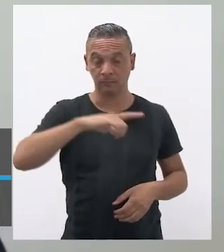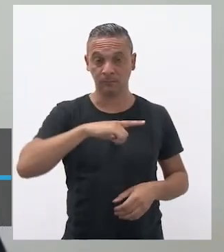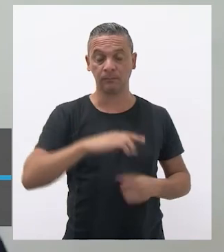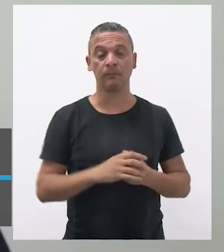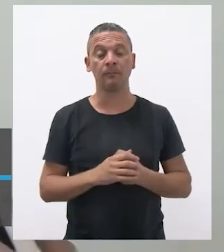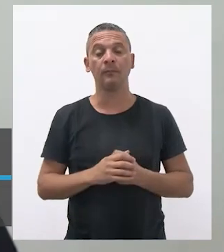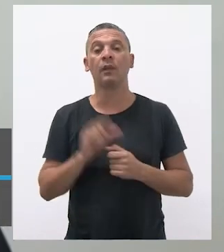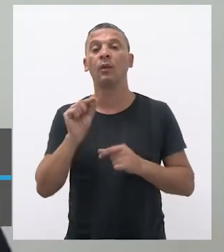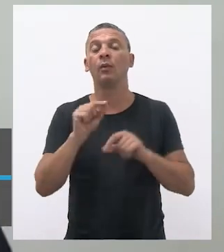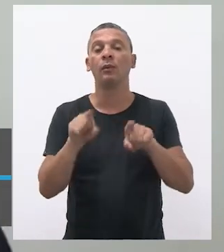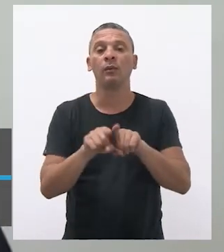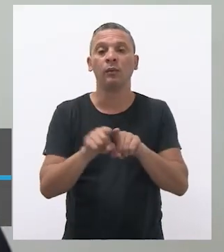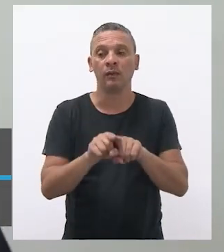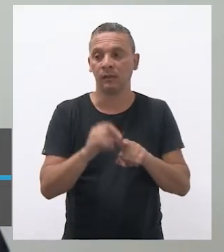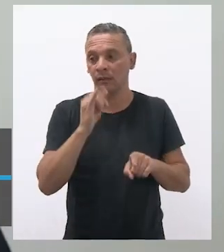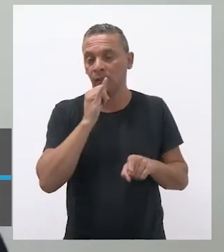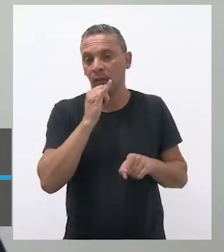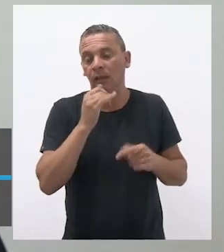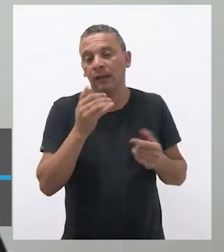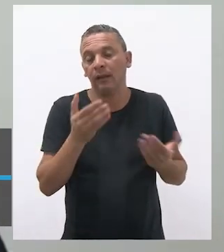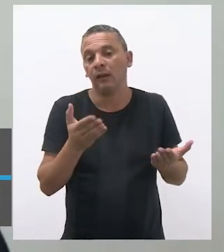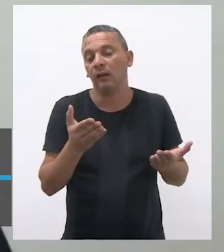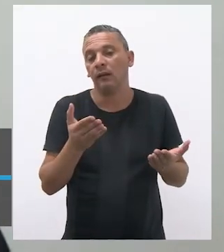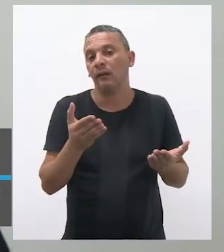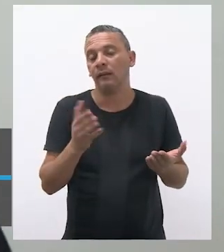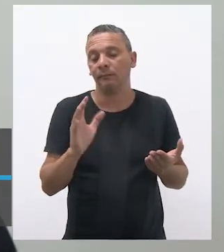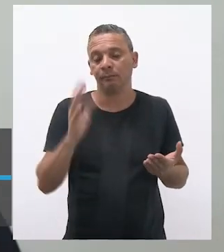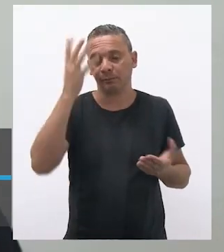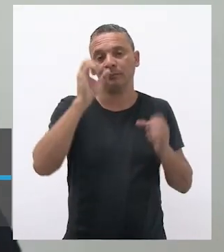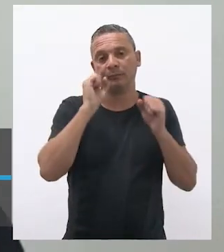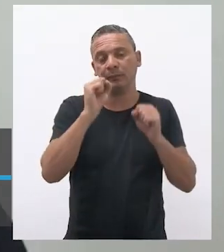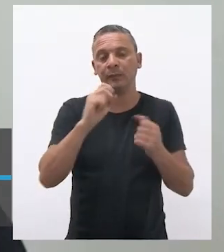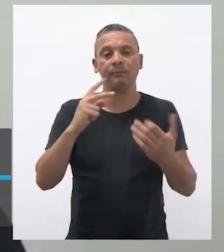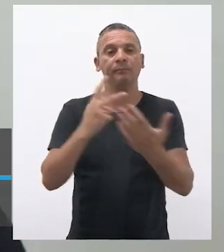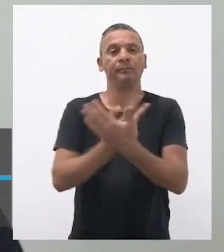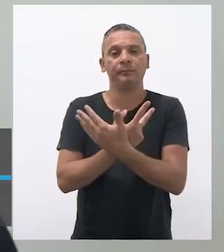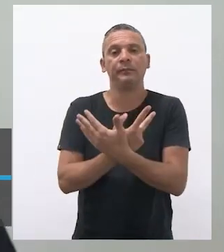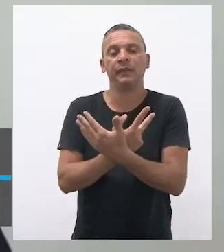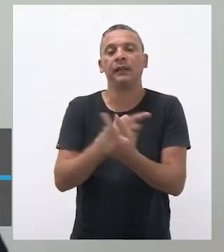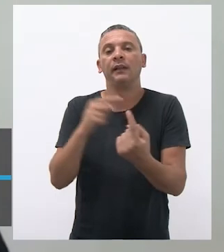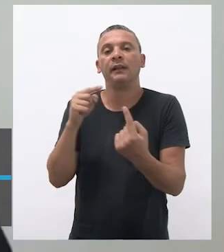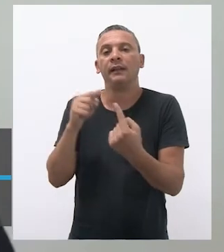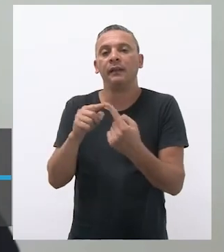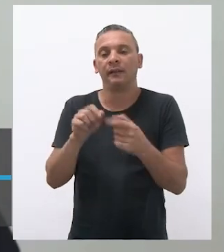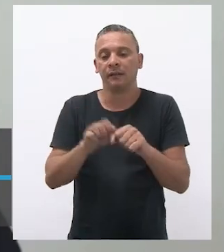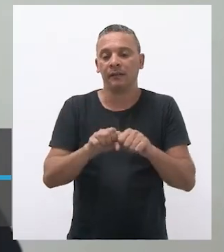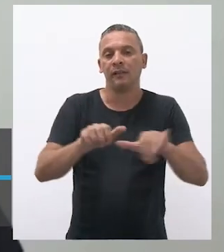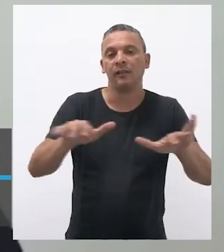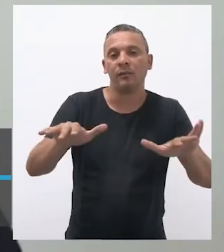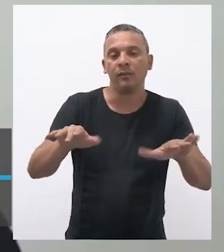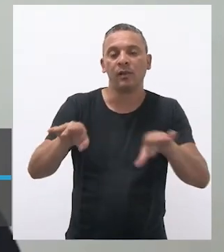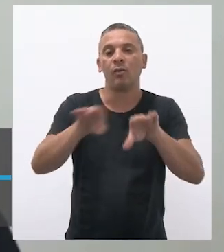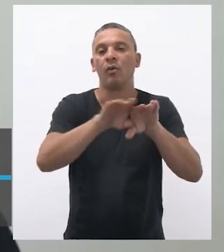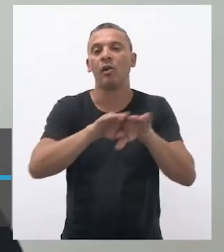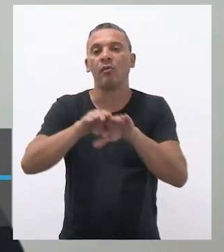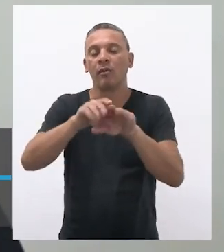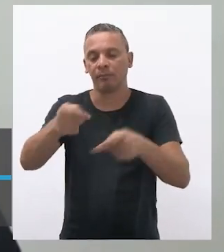medida de aceleração de igualdade em relação aos homens, ou seja, o ponto